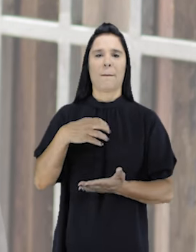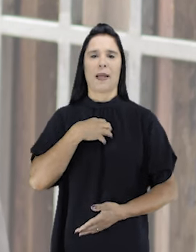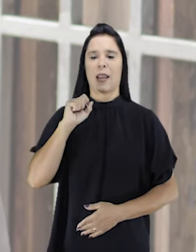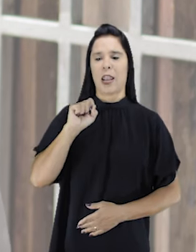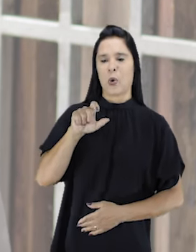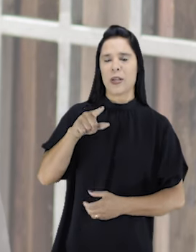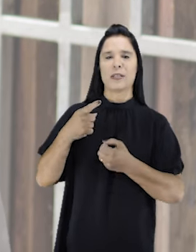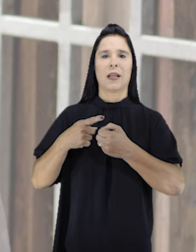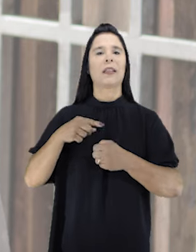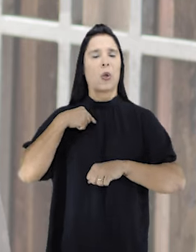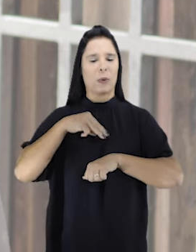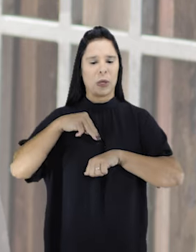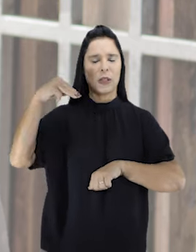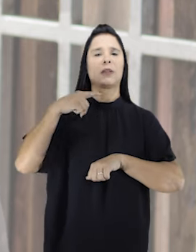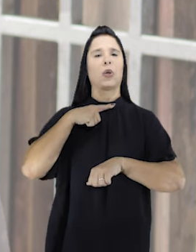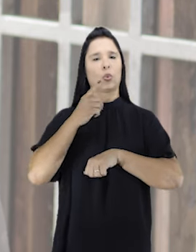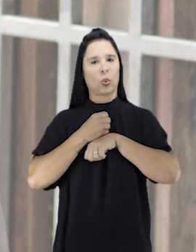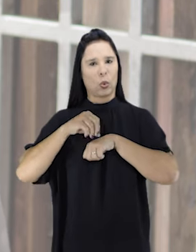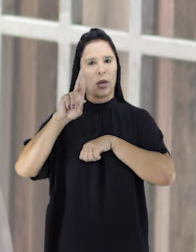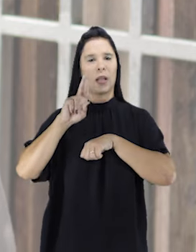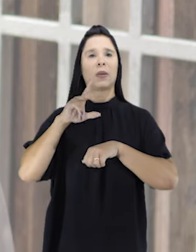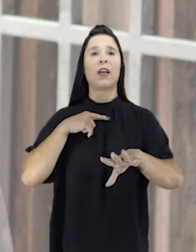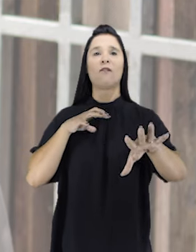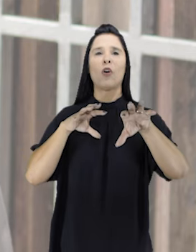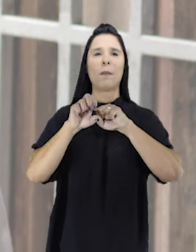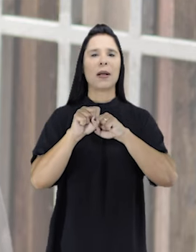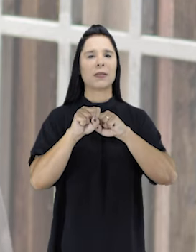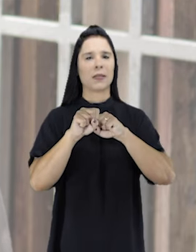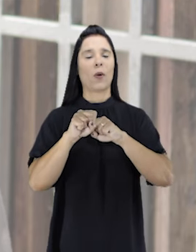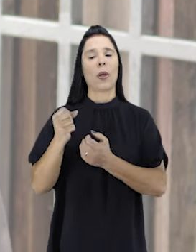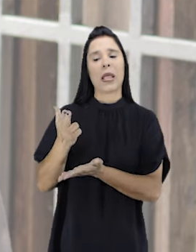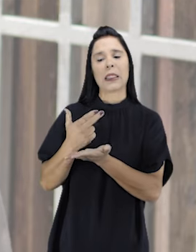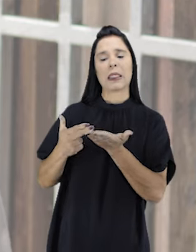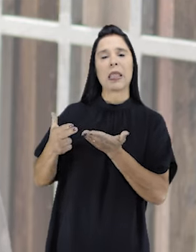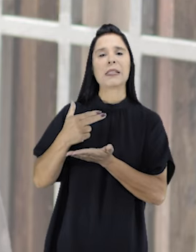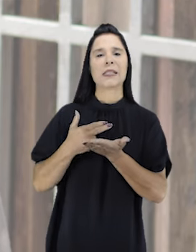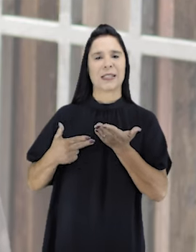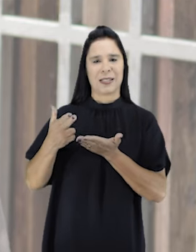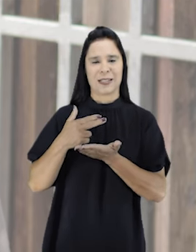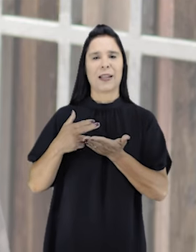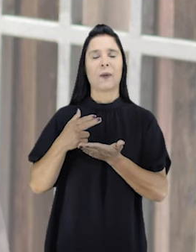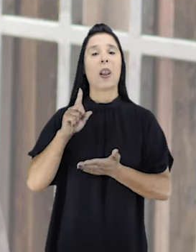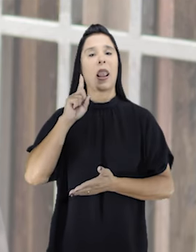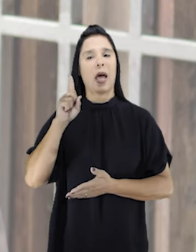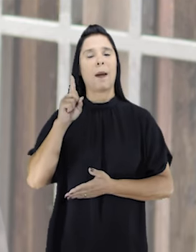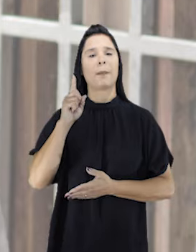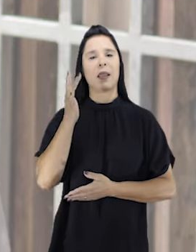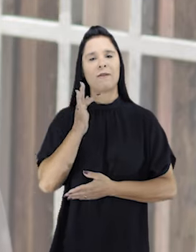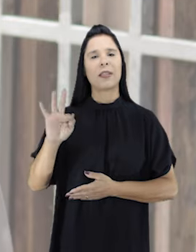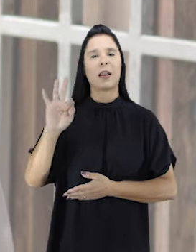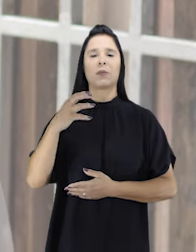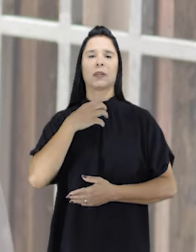Alagoinhas. Eu tenho mestrado, tenho doutorado, minha formação inicial é em desenho e plástica, pela Federal da